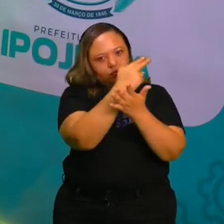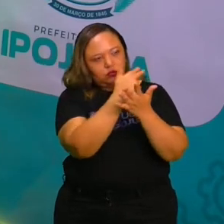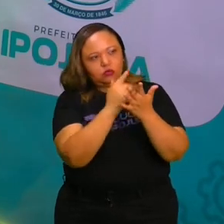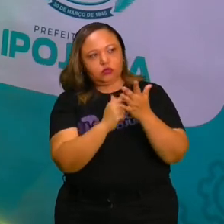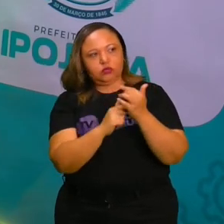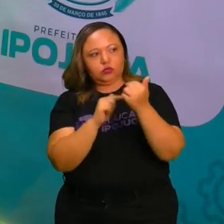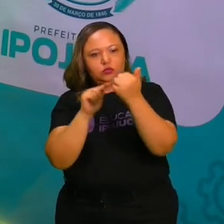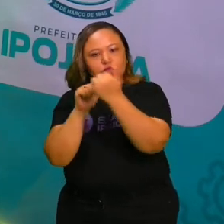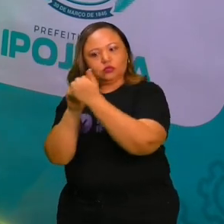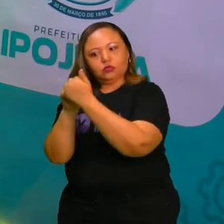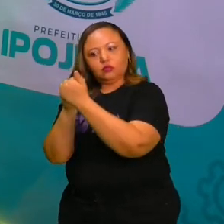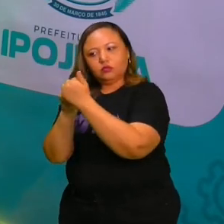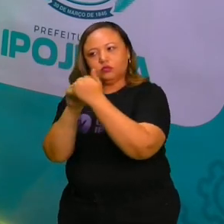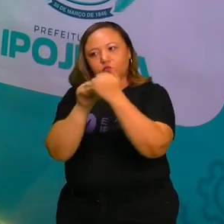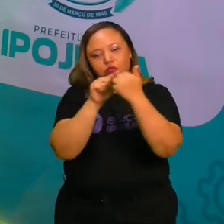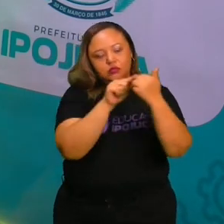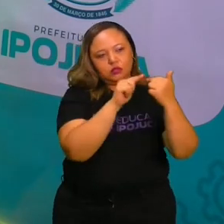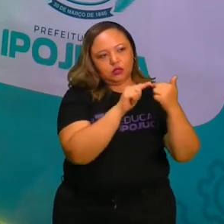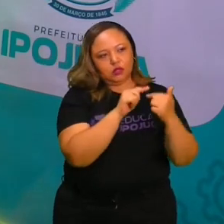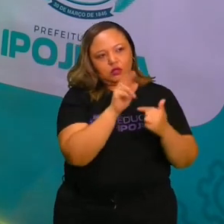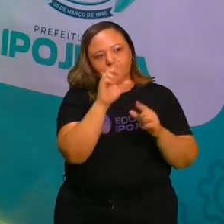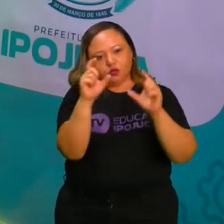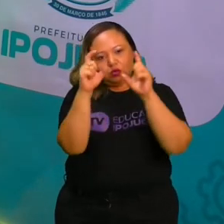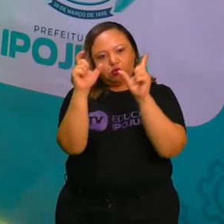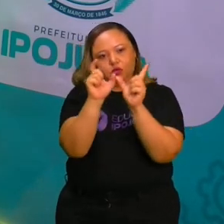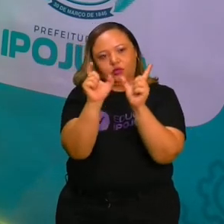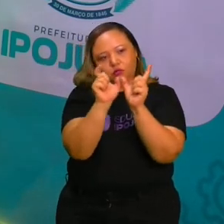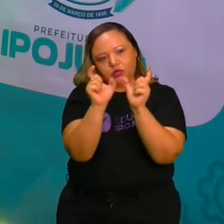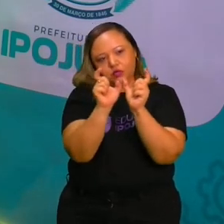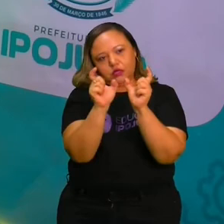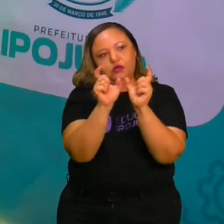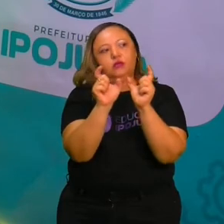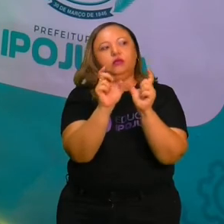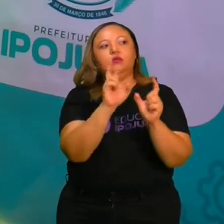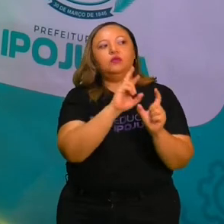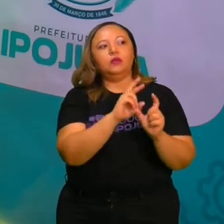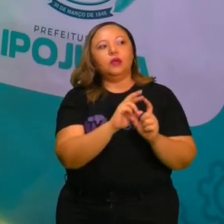fazer, botar essa resposta aqui, que é organizar as palavras. Então, aqui.